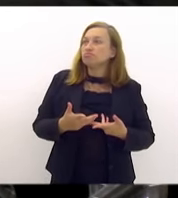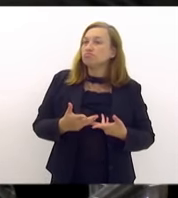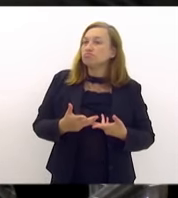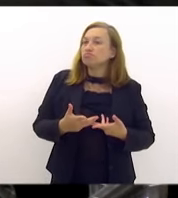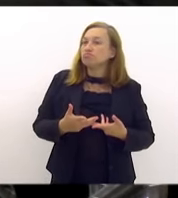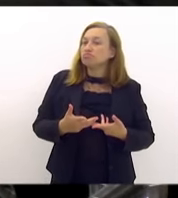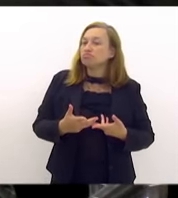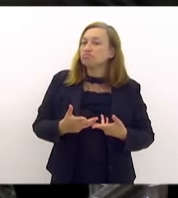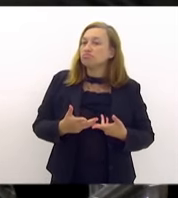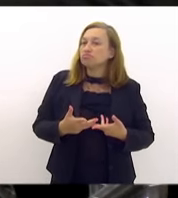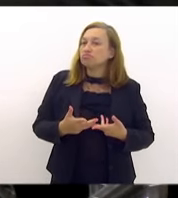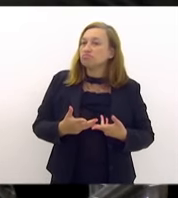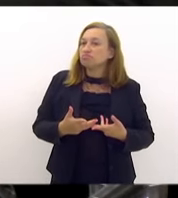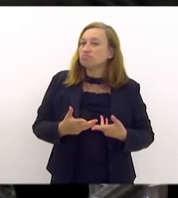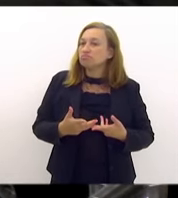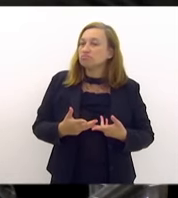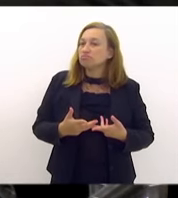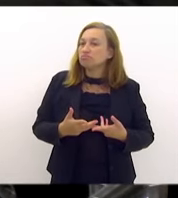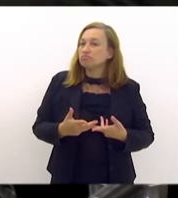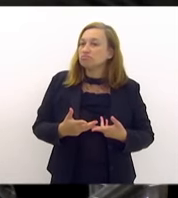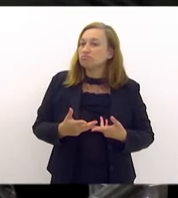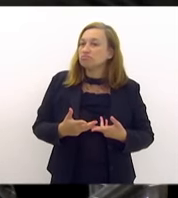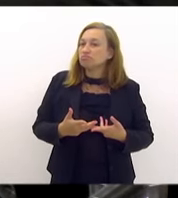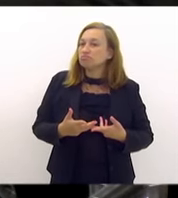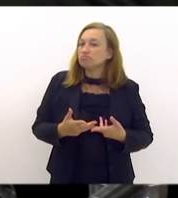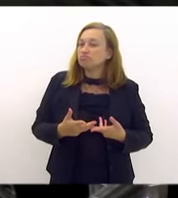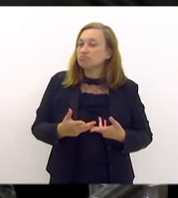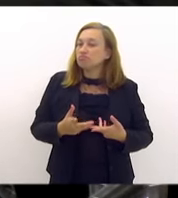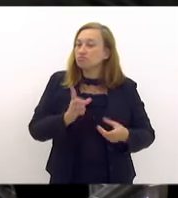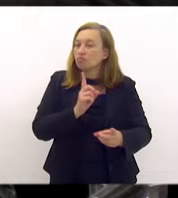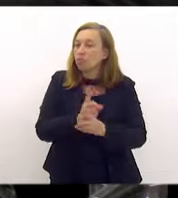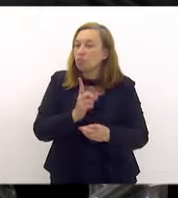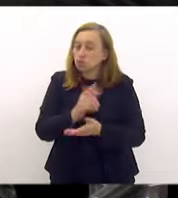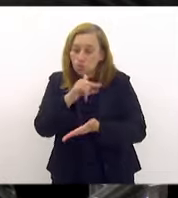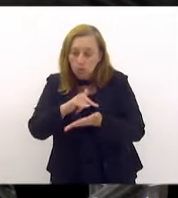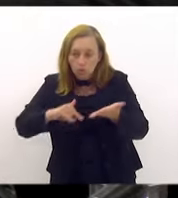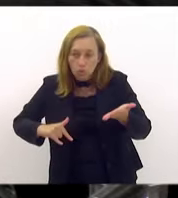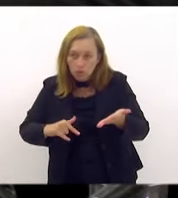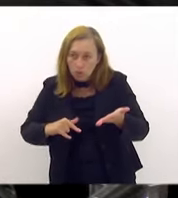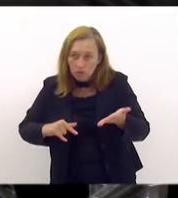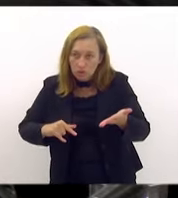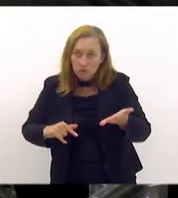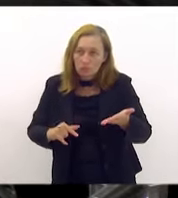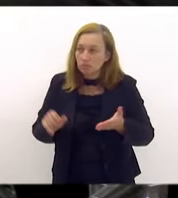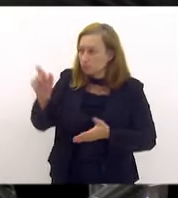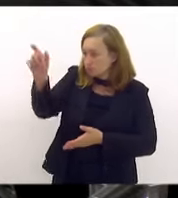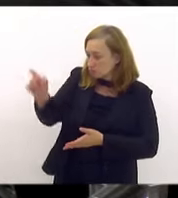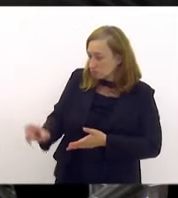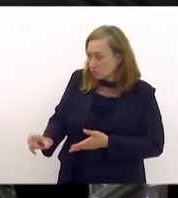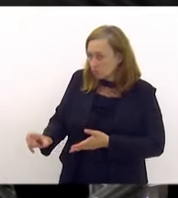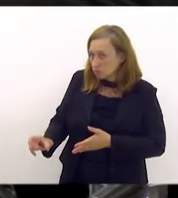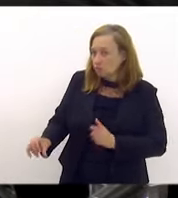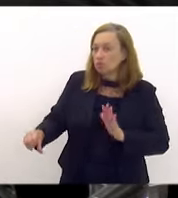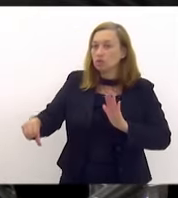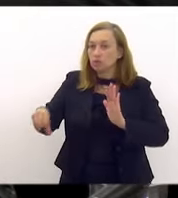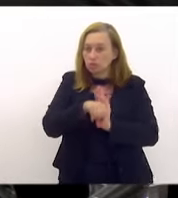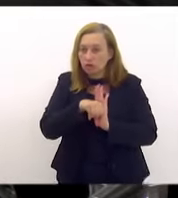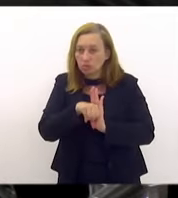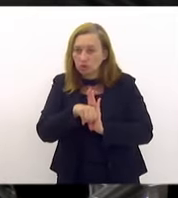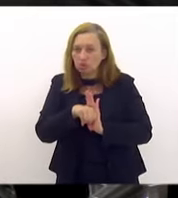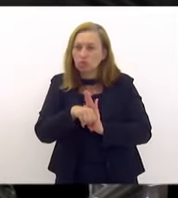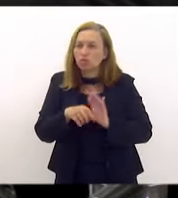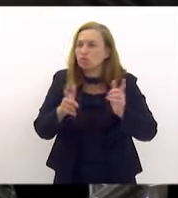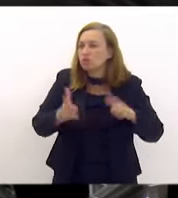eh encontro de documentação do eventual suspeito no local do crime enfim